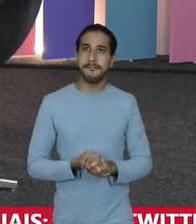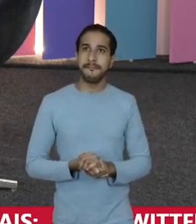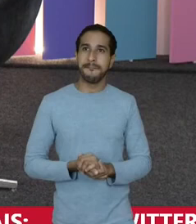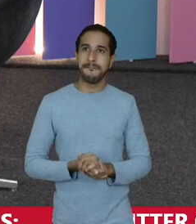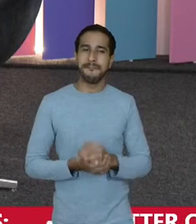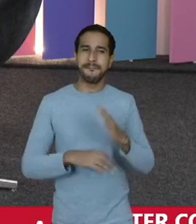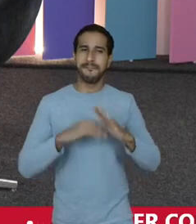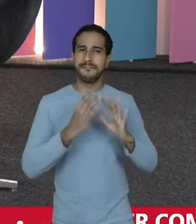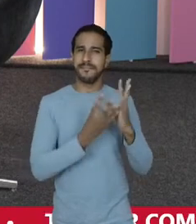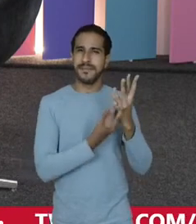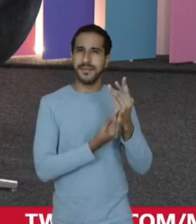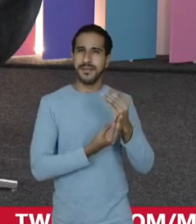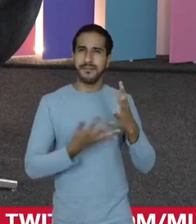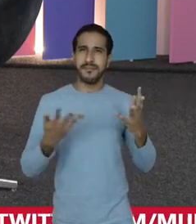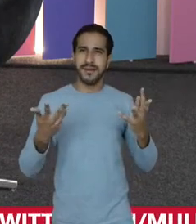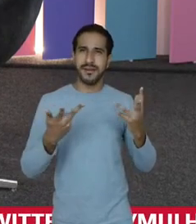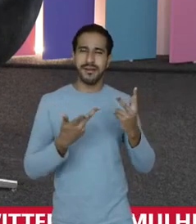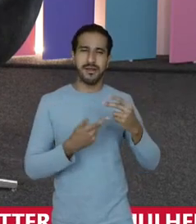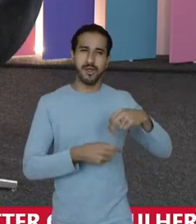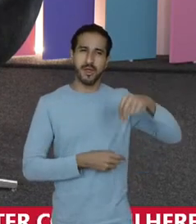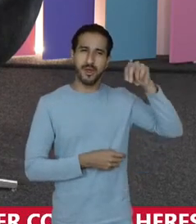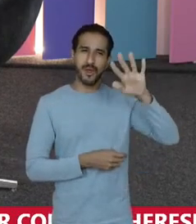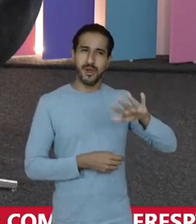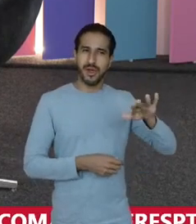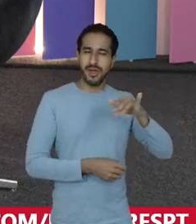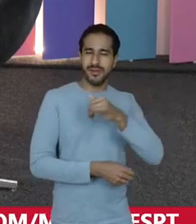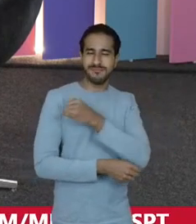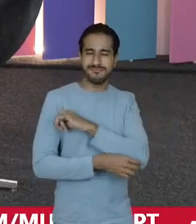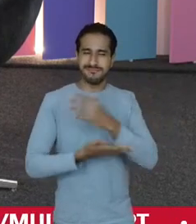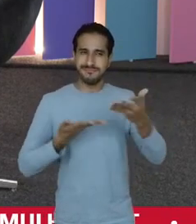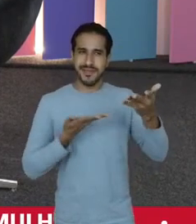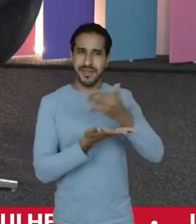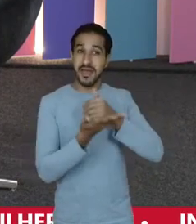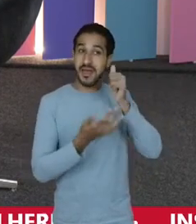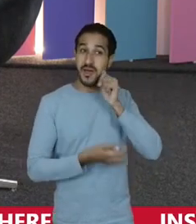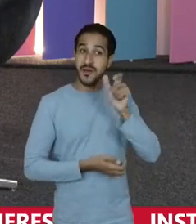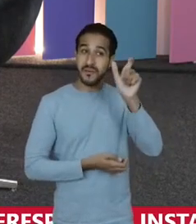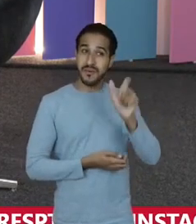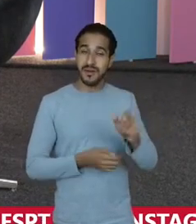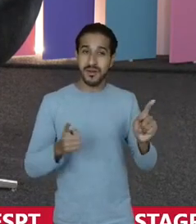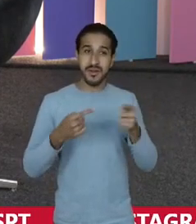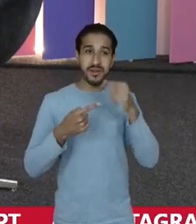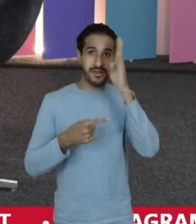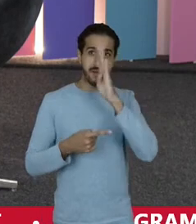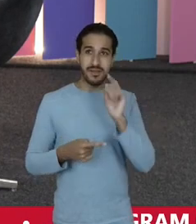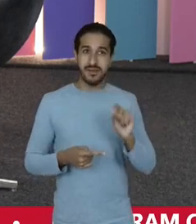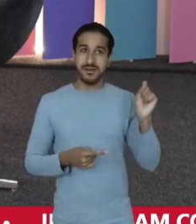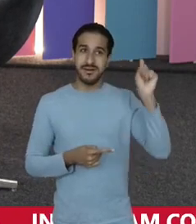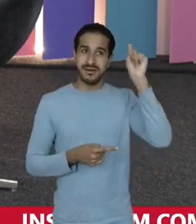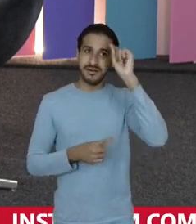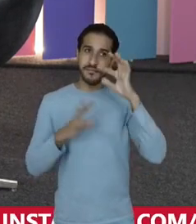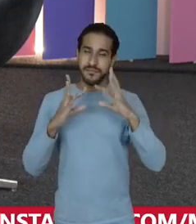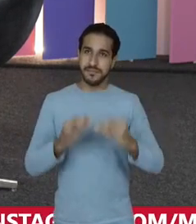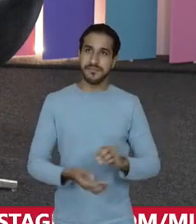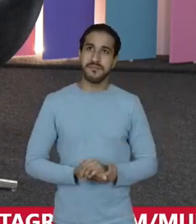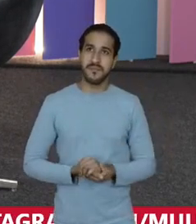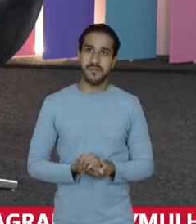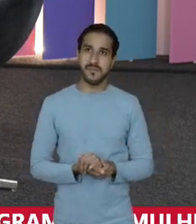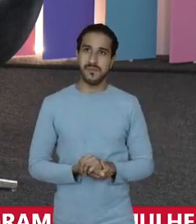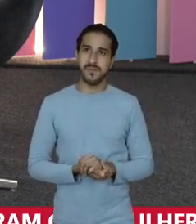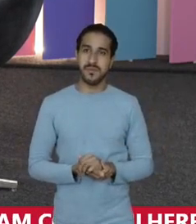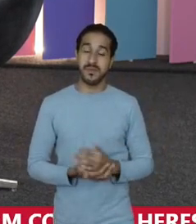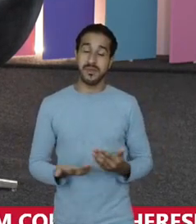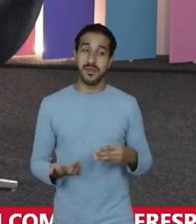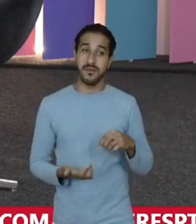Grande artista, nordestina, carioca, enfim, essa mulher do Brasil todo. Vamos lá.